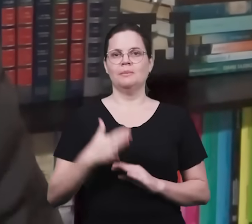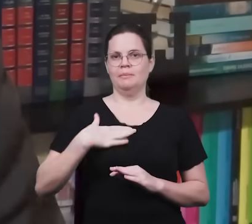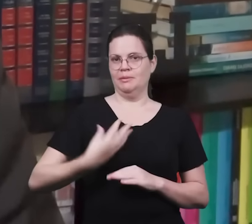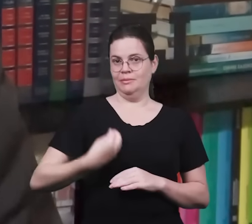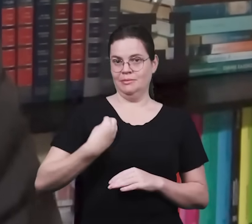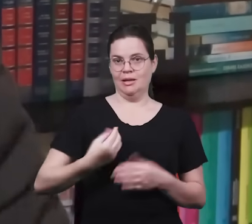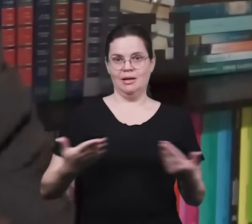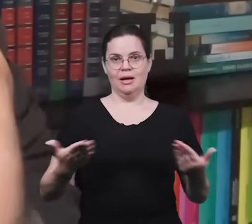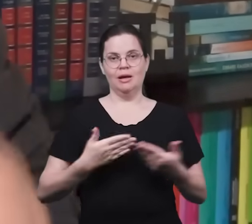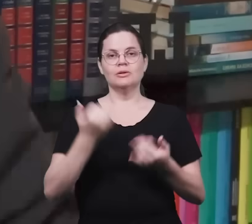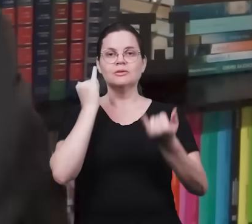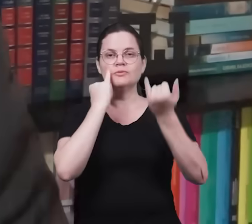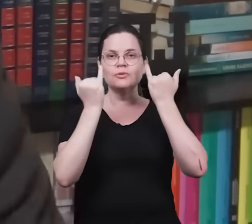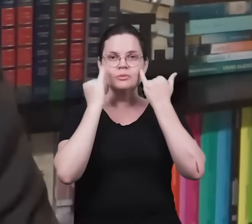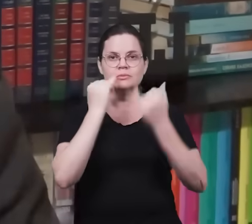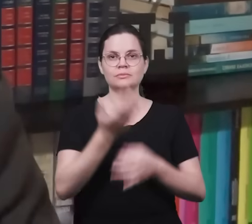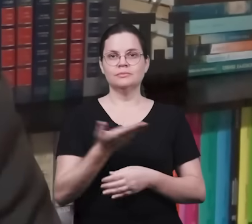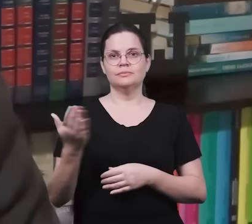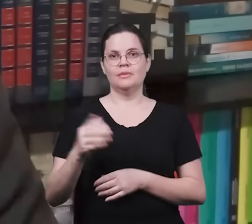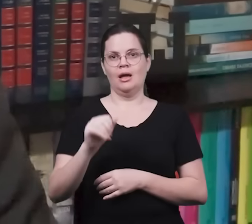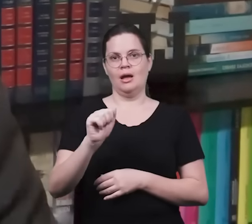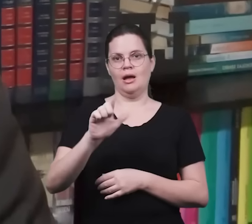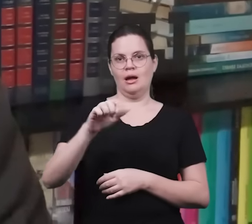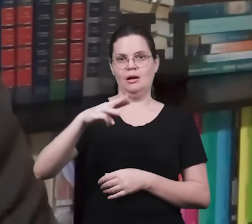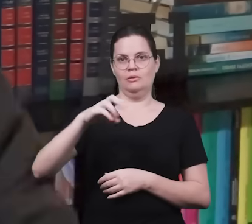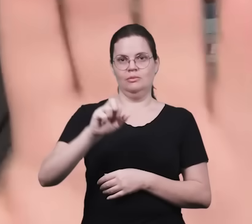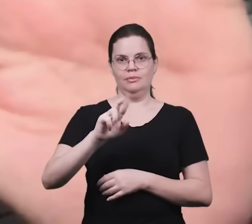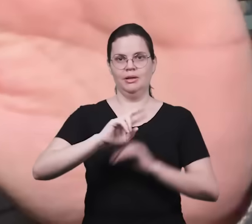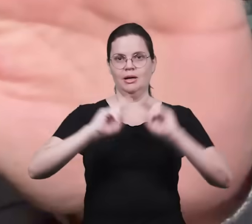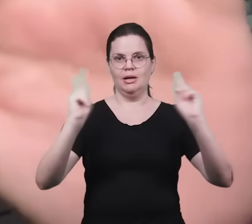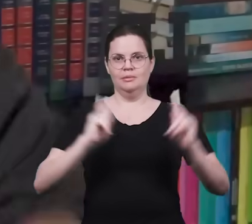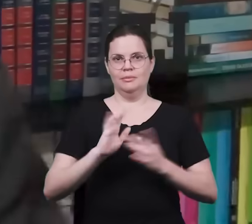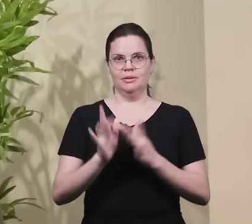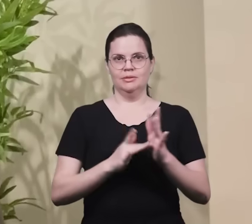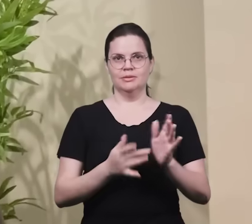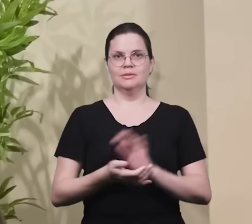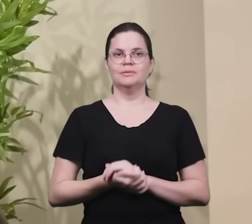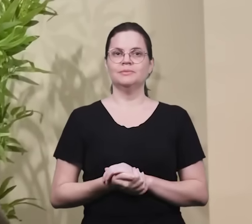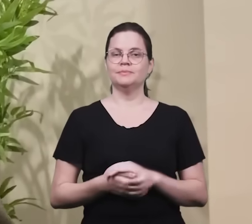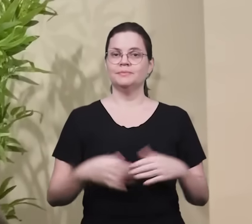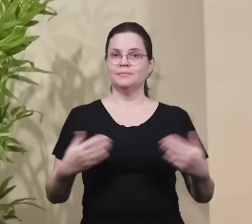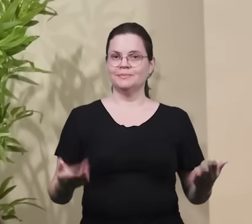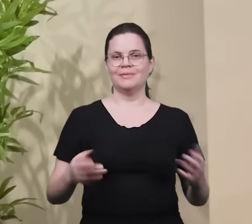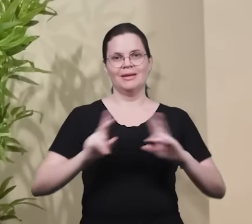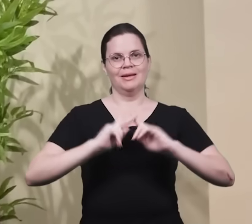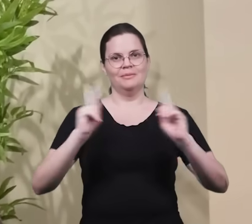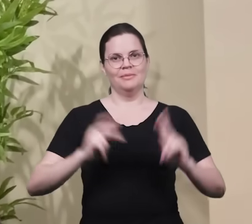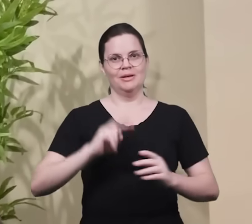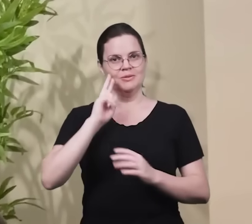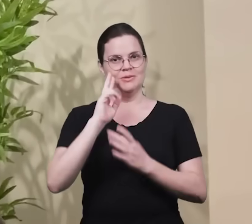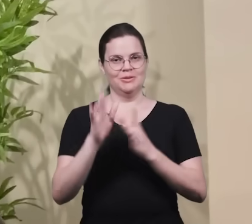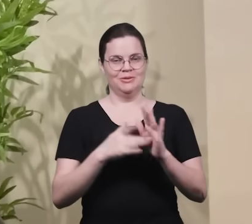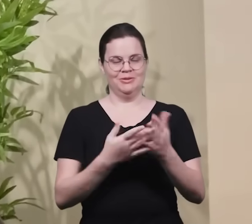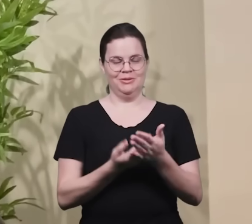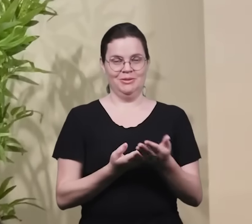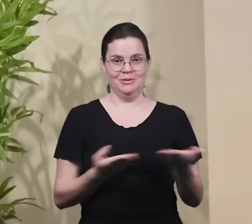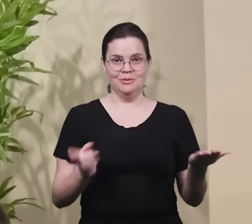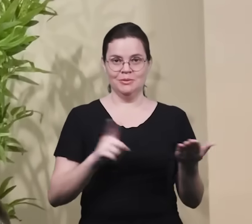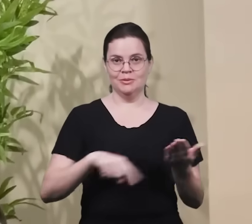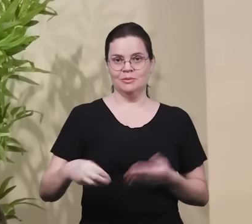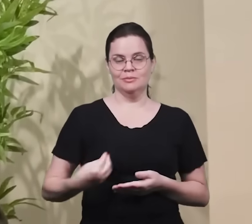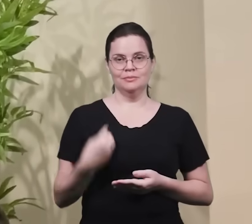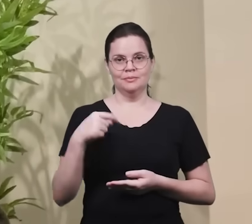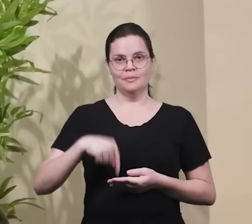as informações é o nosso correspondente Almir Abá. A paz do Senhor. Irmão Marcos Lacerda, a paz do Senhor Jesus.